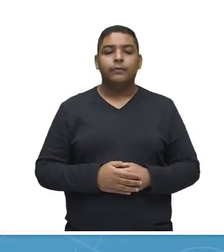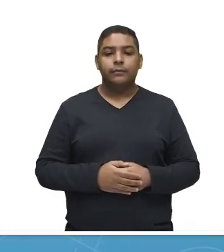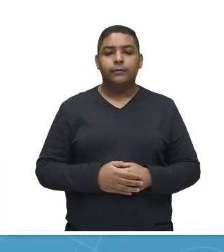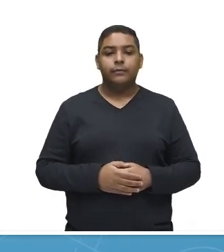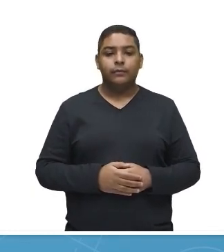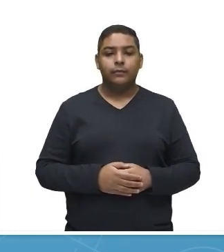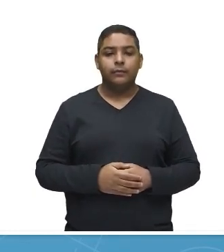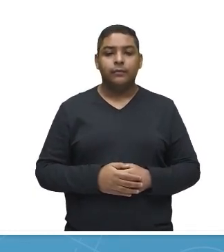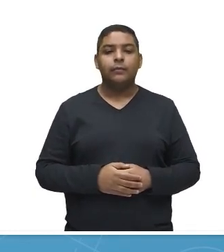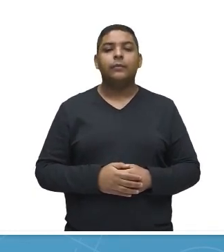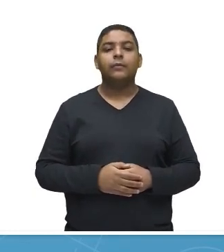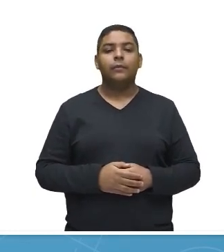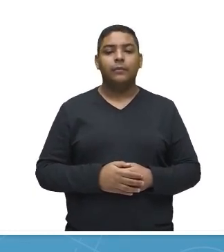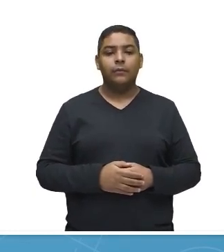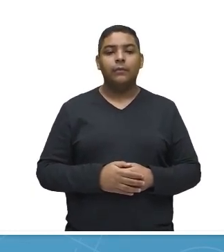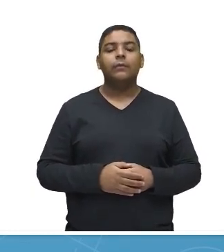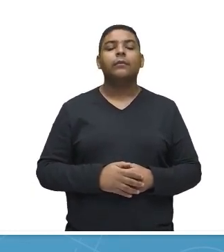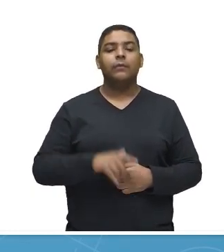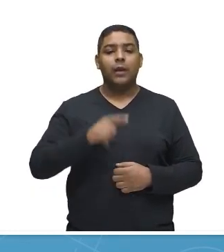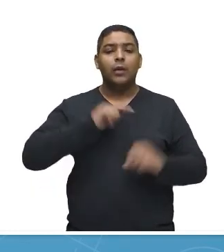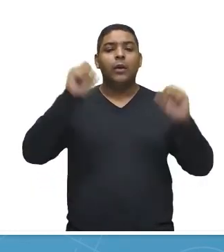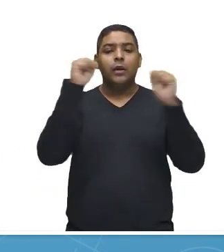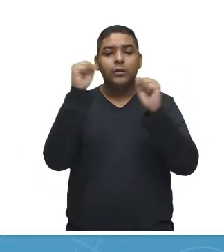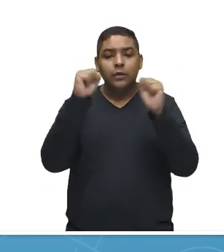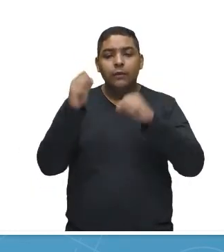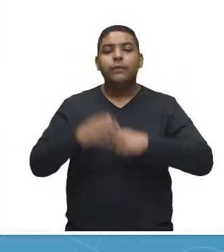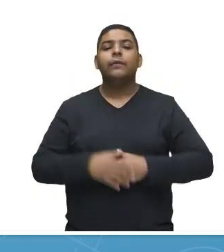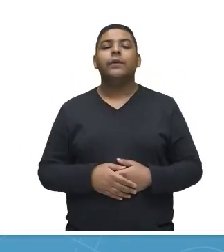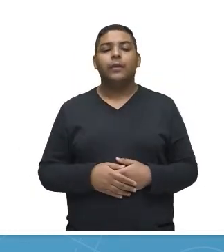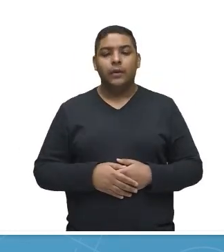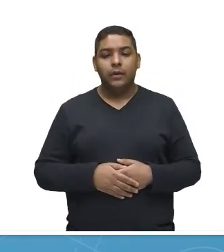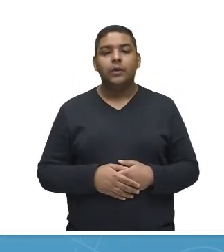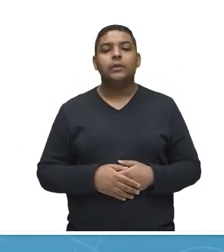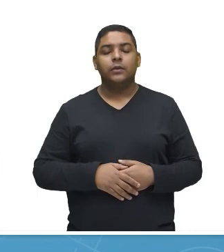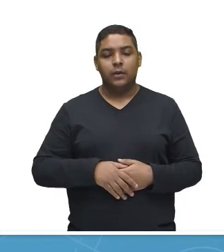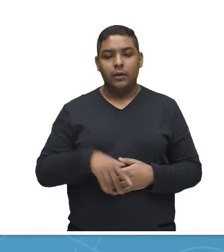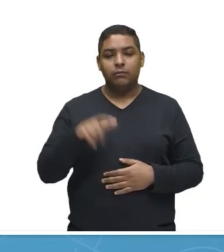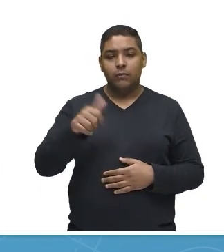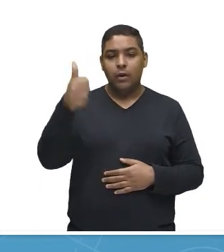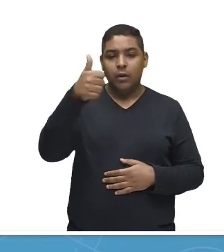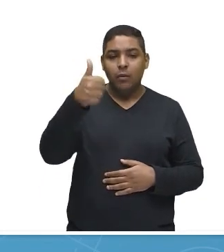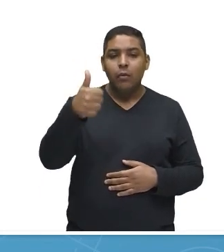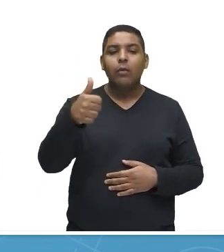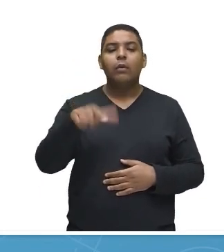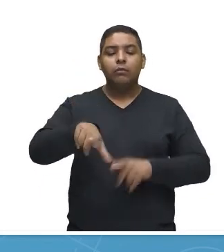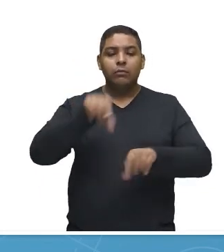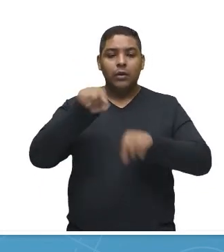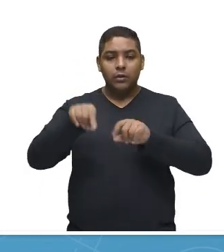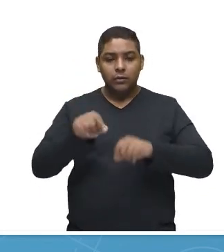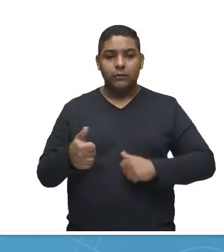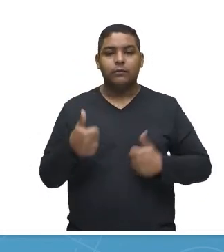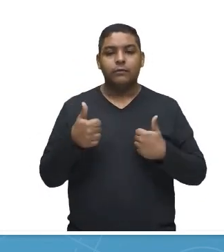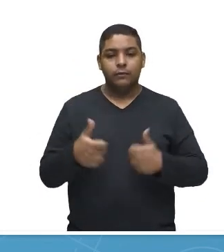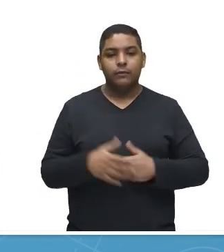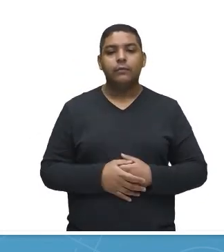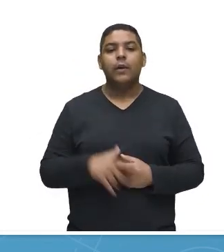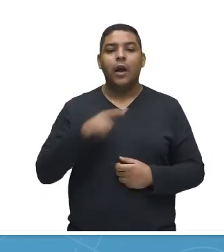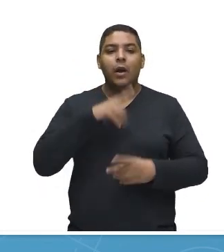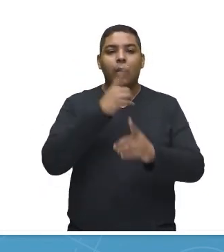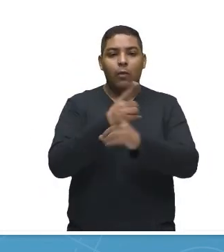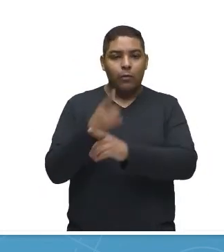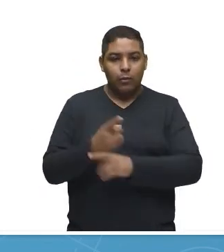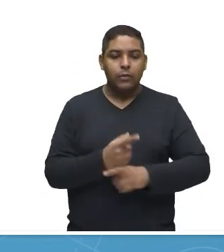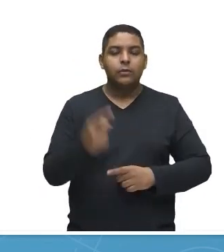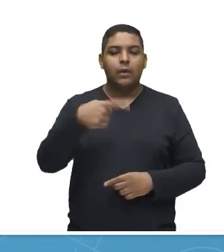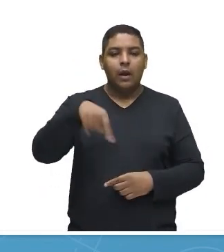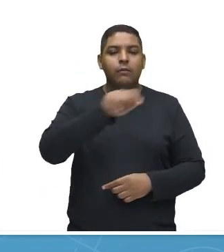física. Coloca educação física, questão 1, alternativa tal, porque fica mais fácil de eu achar vocês aqui, tá